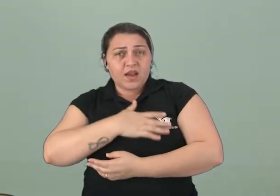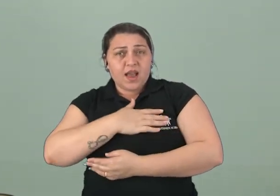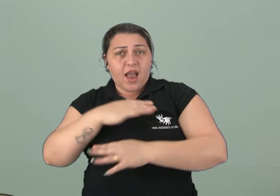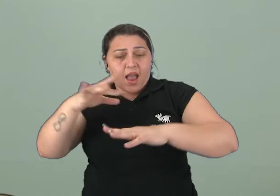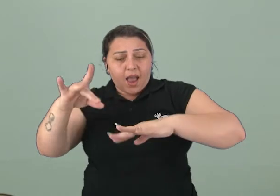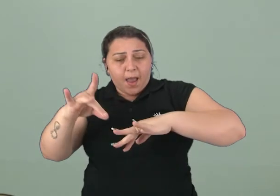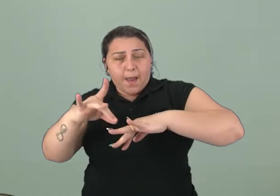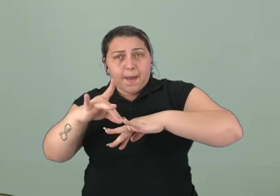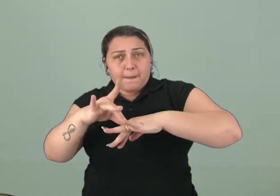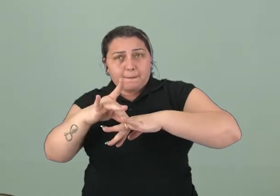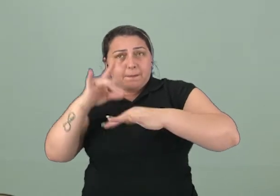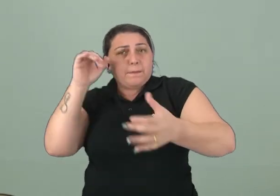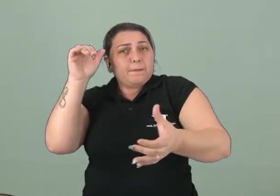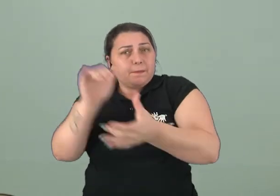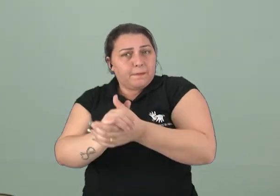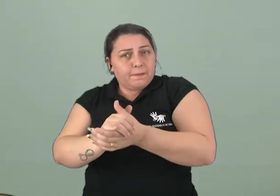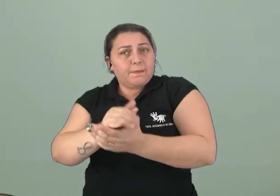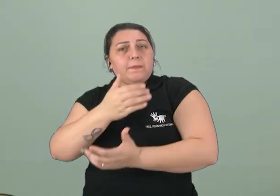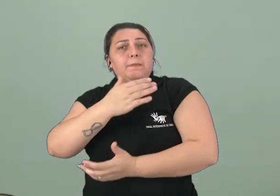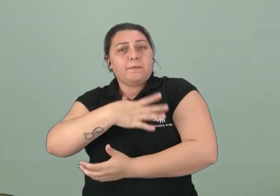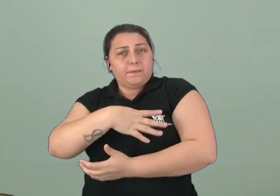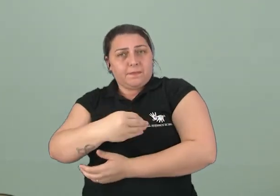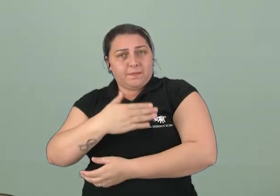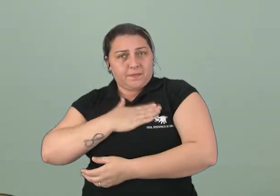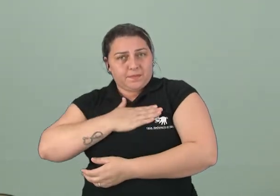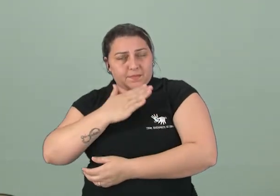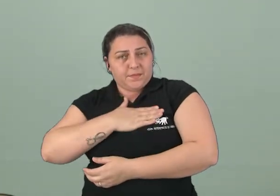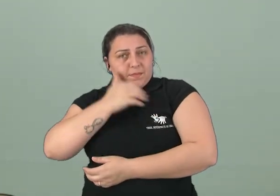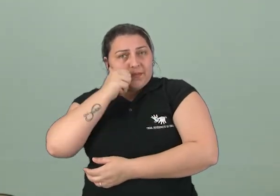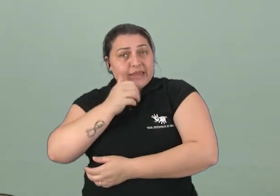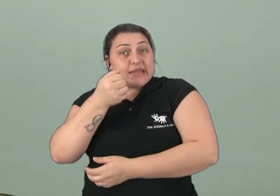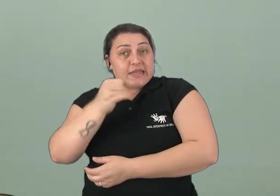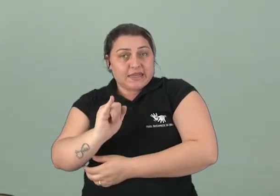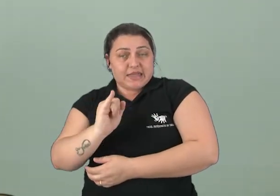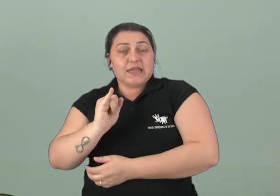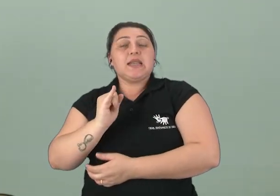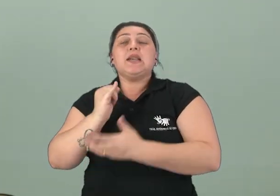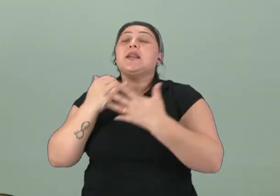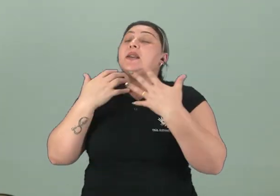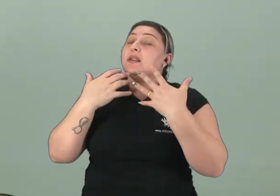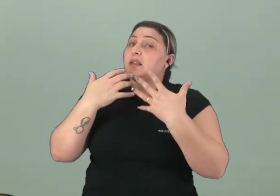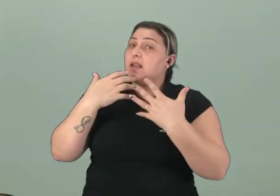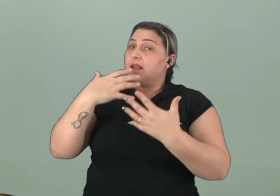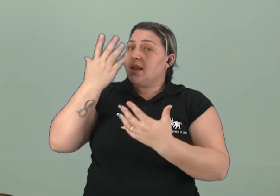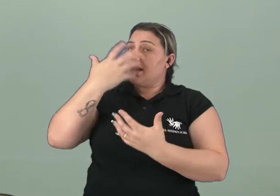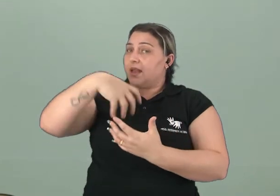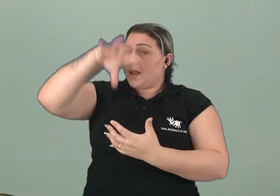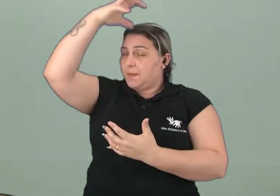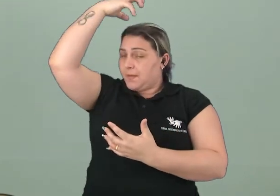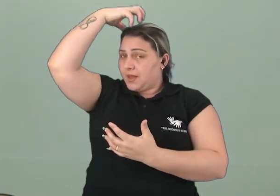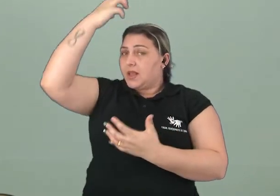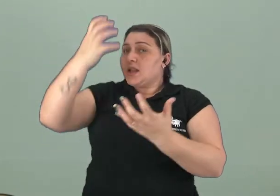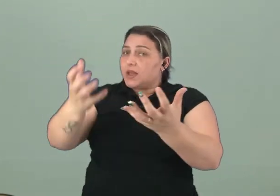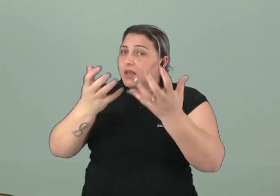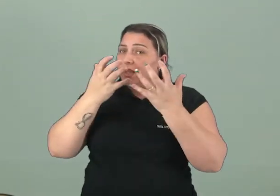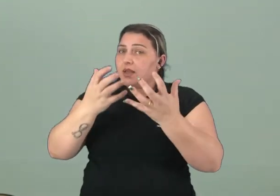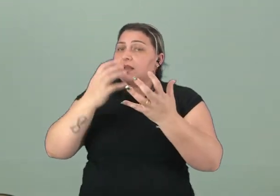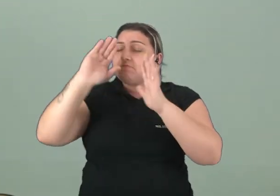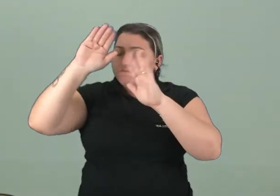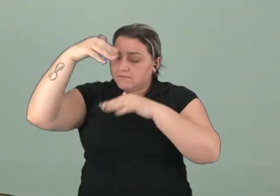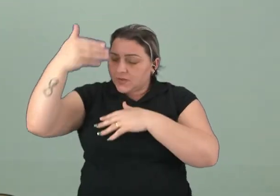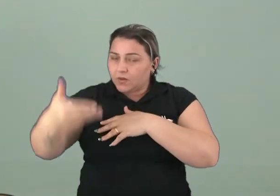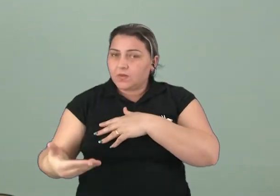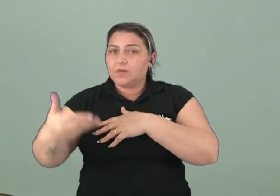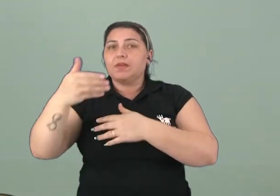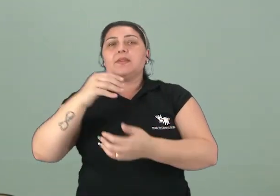receber a mão da minha filha em casamento se for do agrado da princesa responder um rapaz ficarei